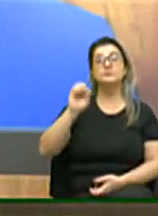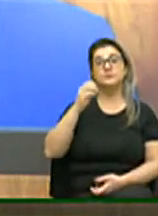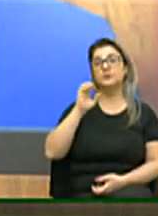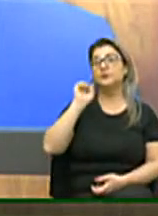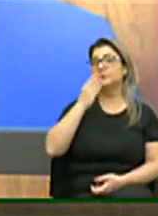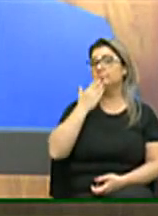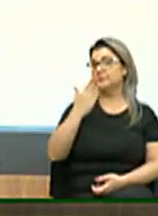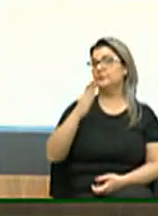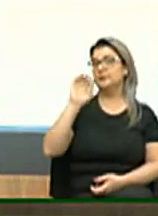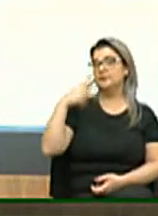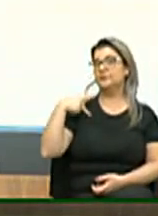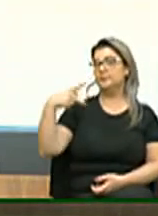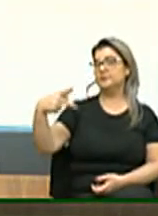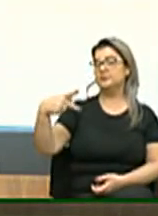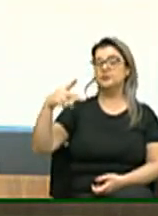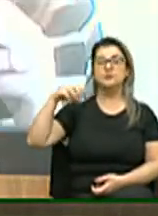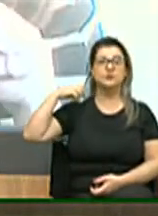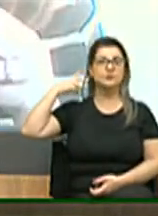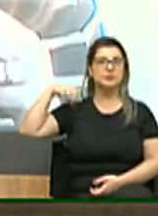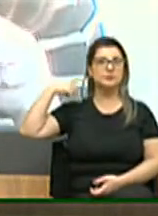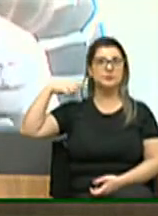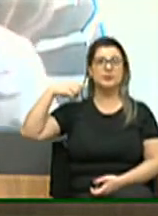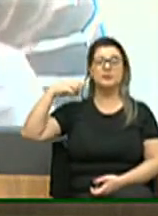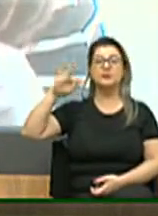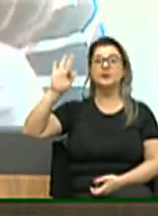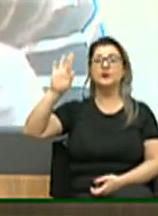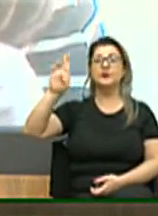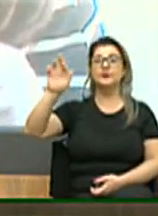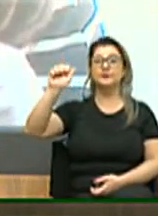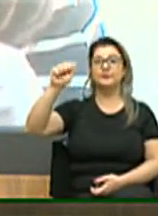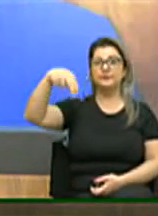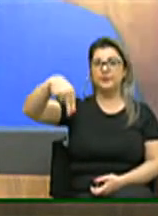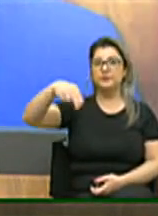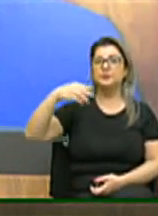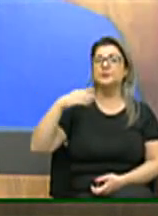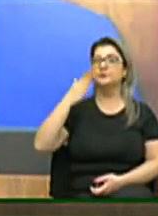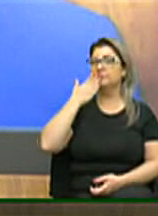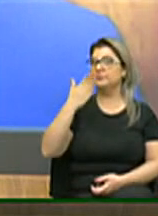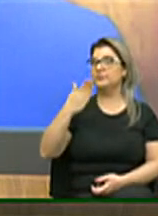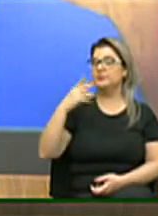Favorável, presidente. Deputada Fran Somense. Favorável, presidente.